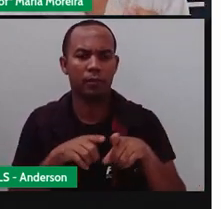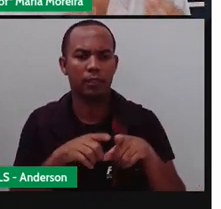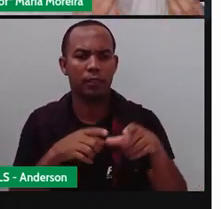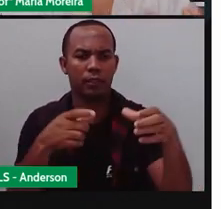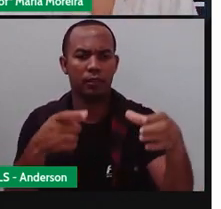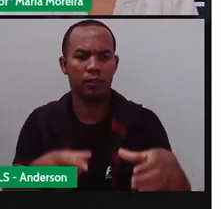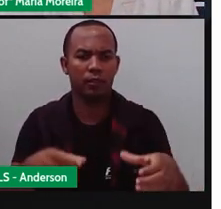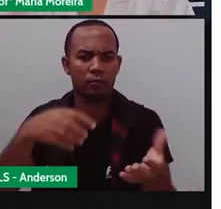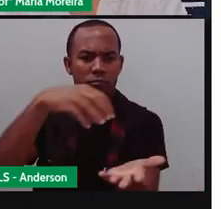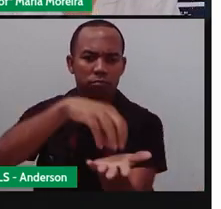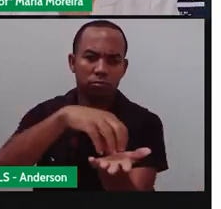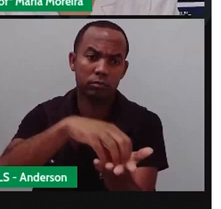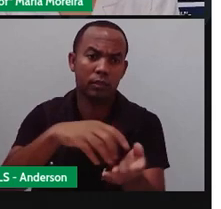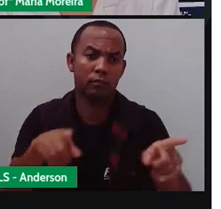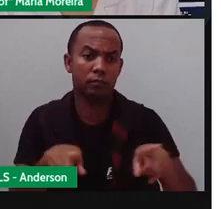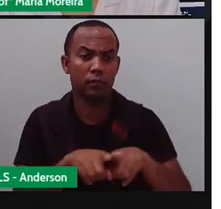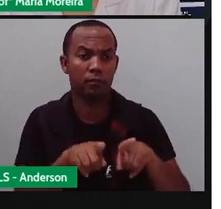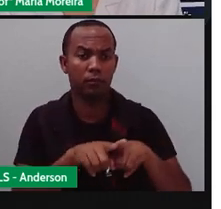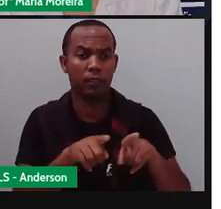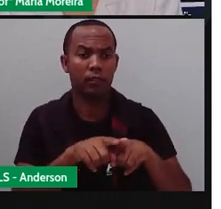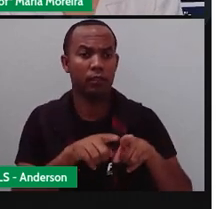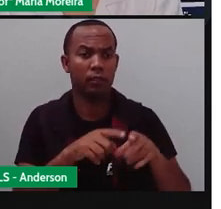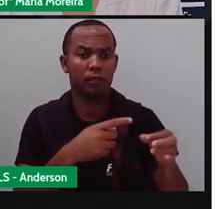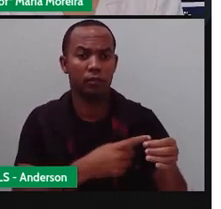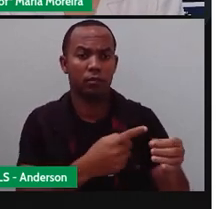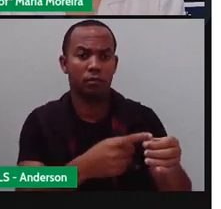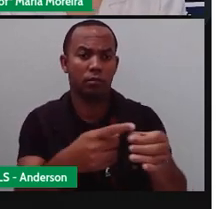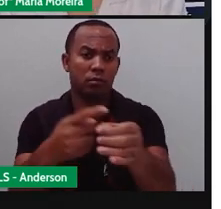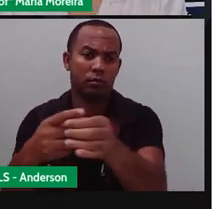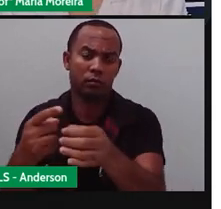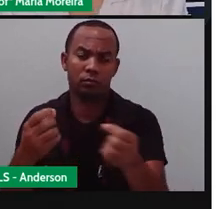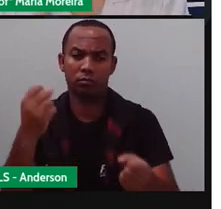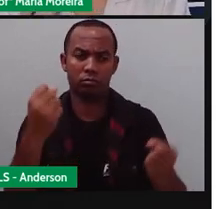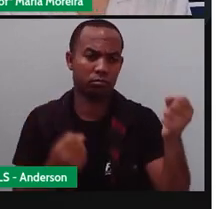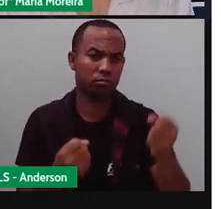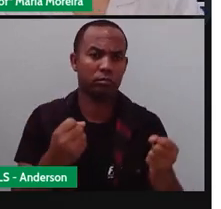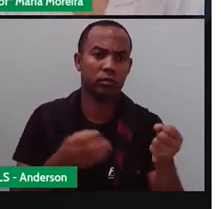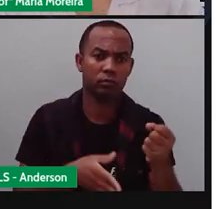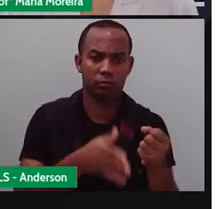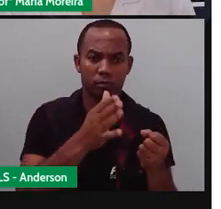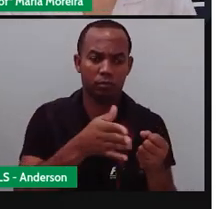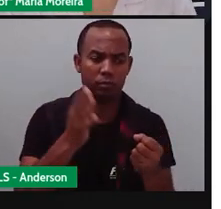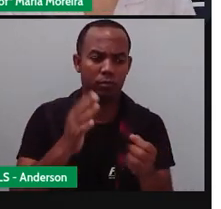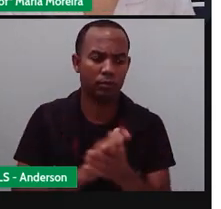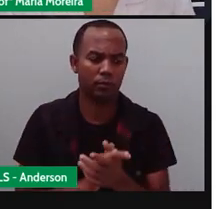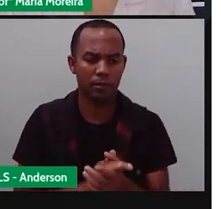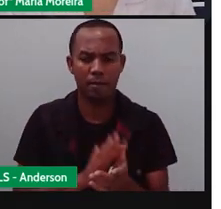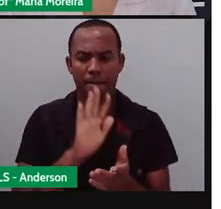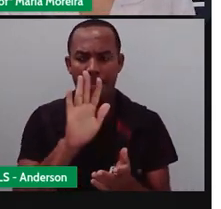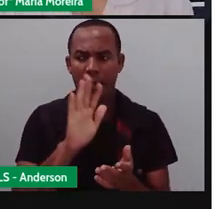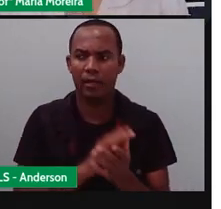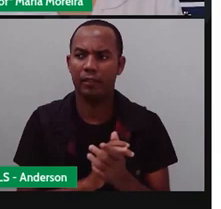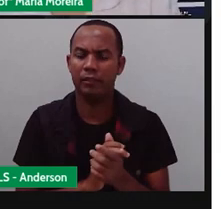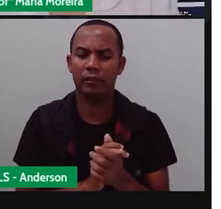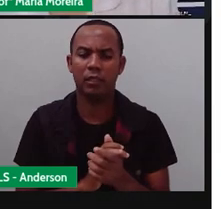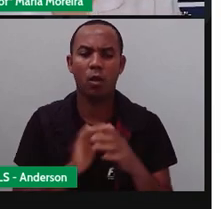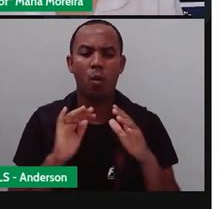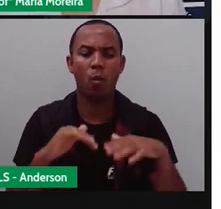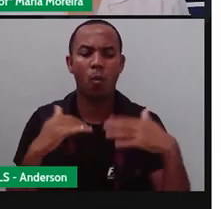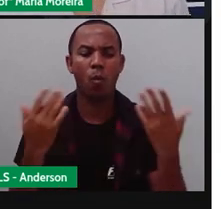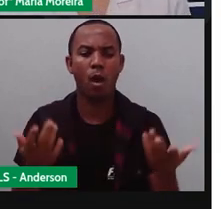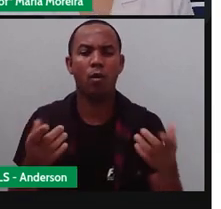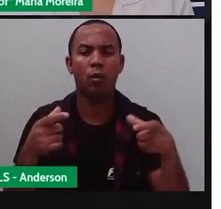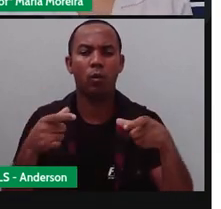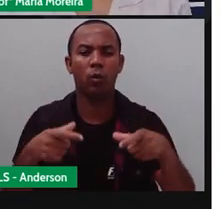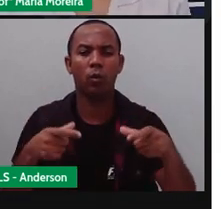cidade o que em breve zona rural e a zona urbana não é isso mas e dentro da zona urbana Quais são os